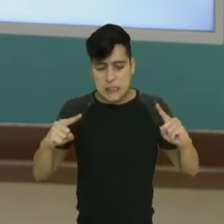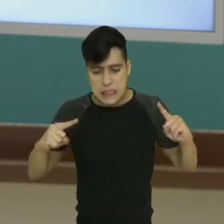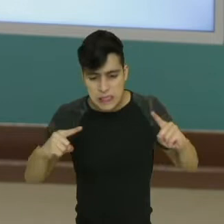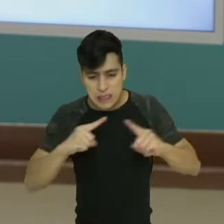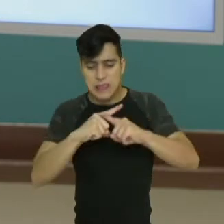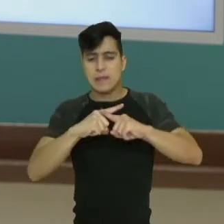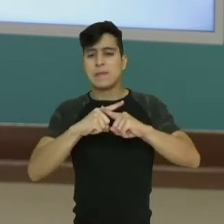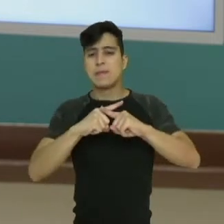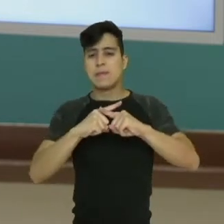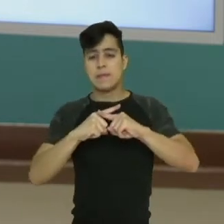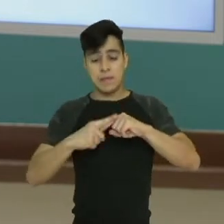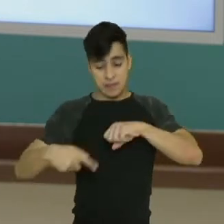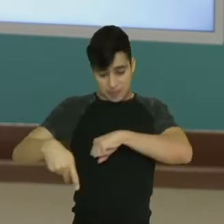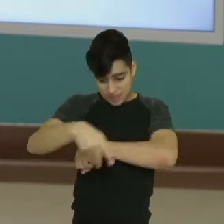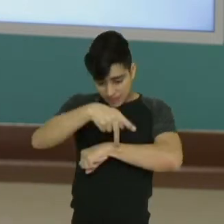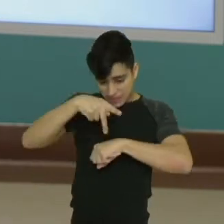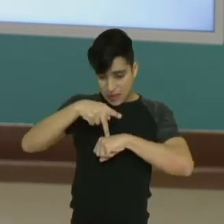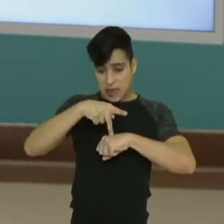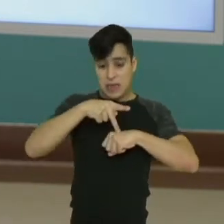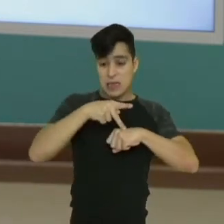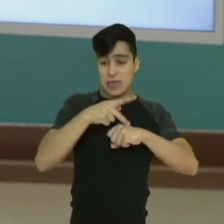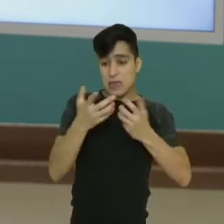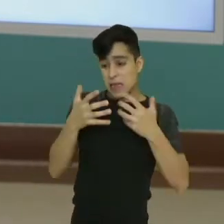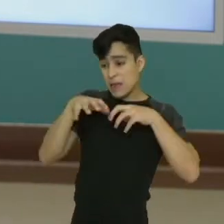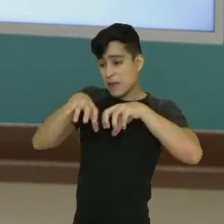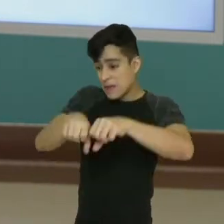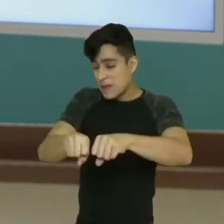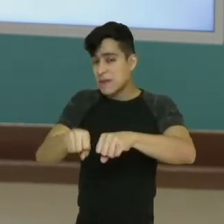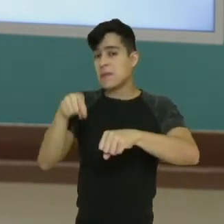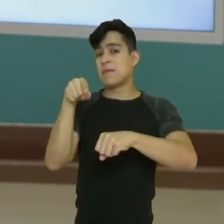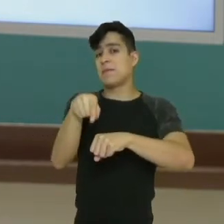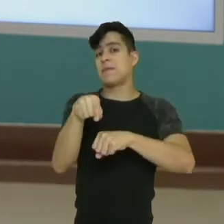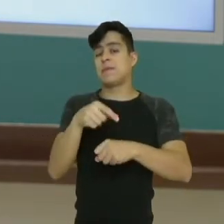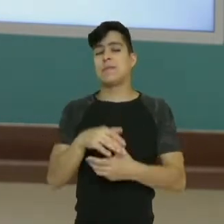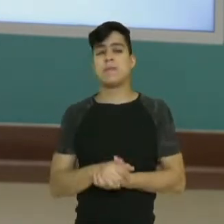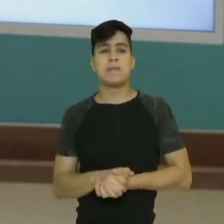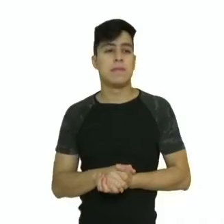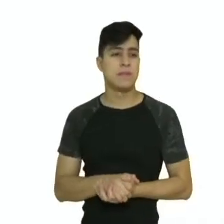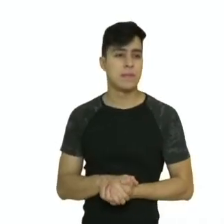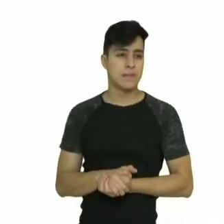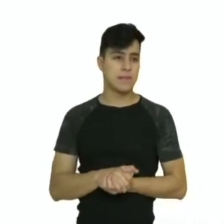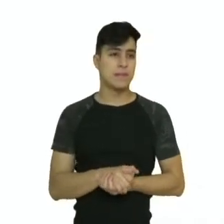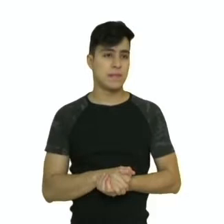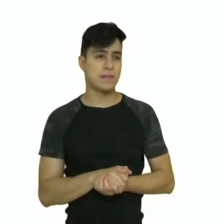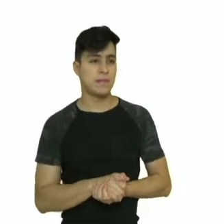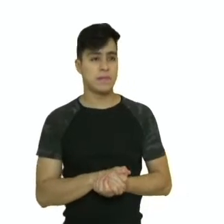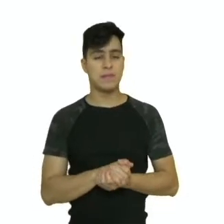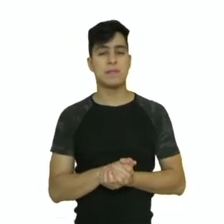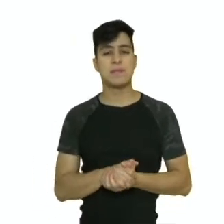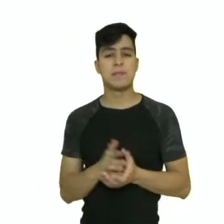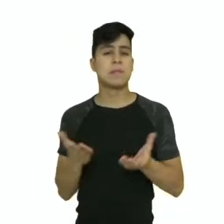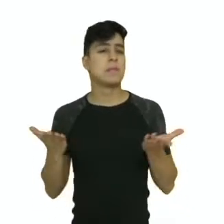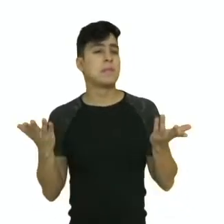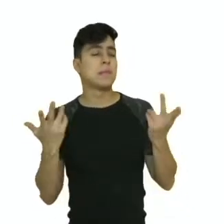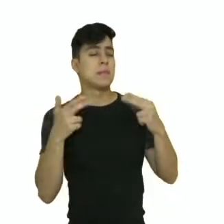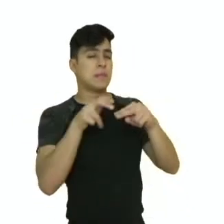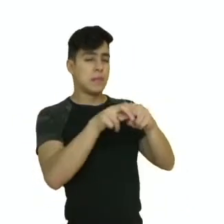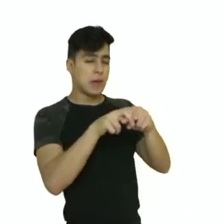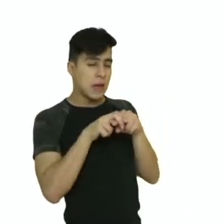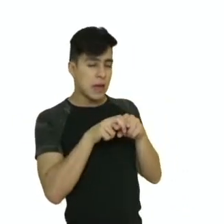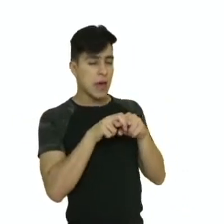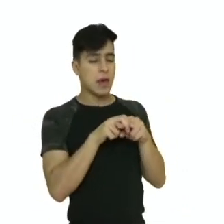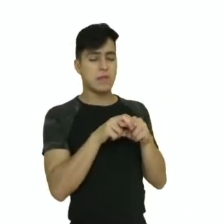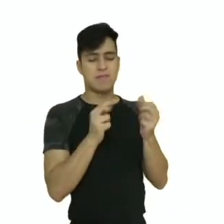Ilhas Malvinas, ou então chamado de Ilhas Falklands. Muito bem, devido a uma combinação de